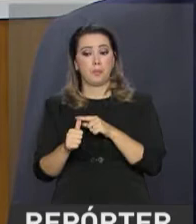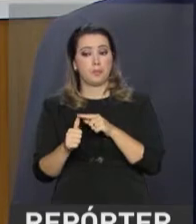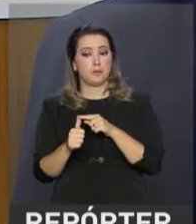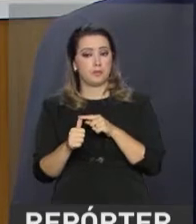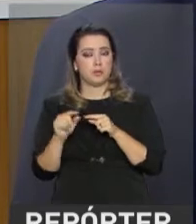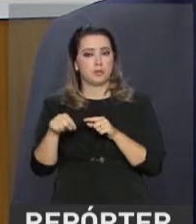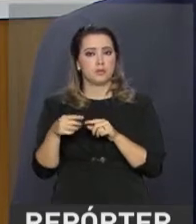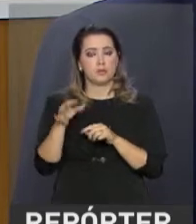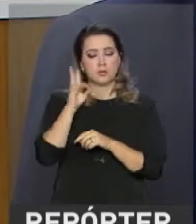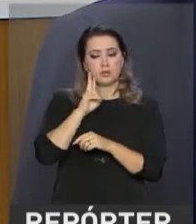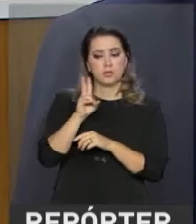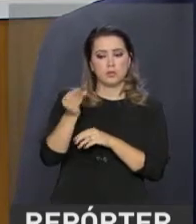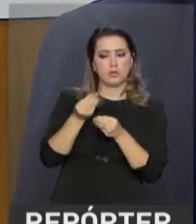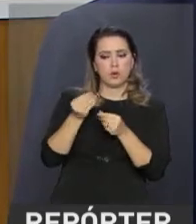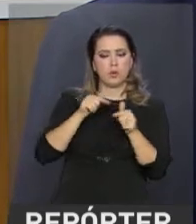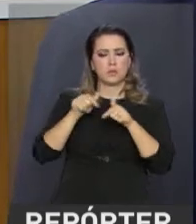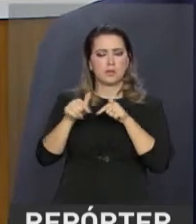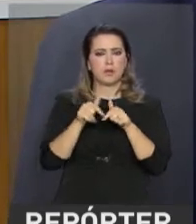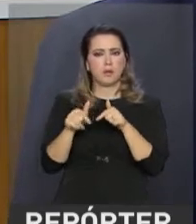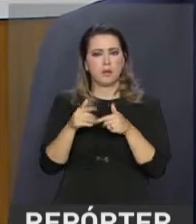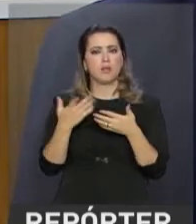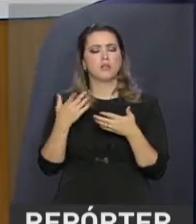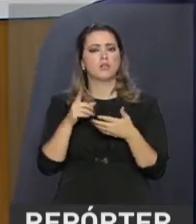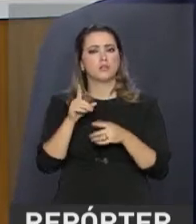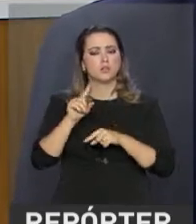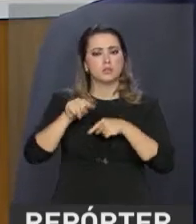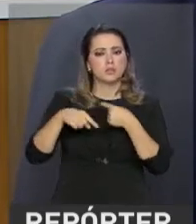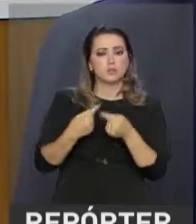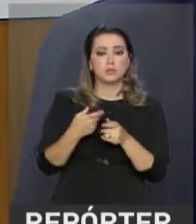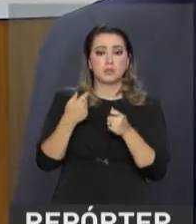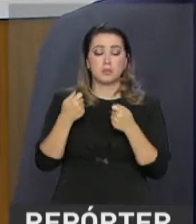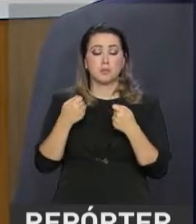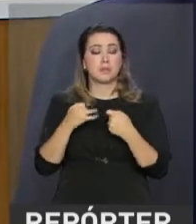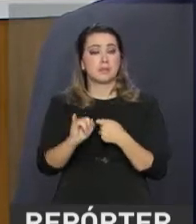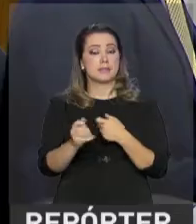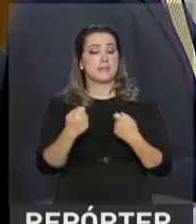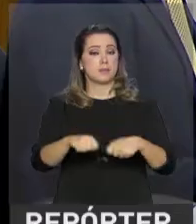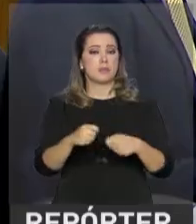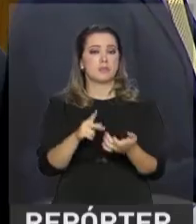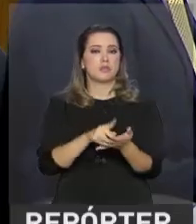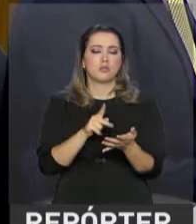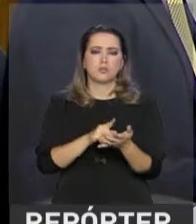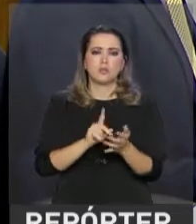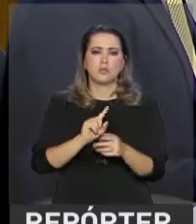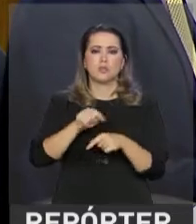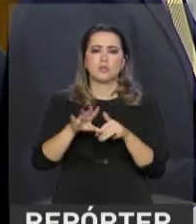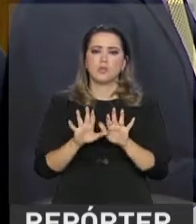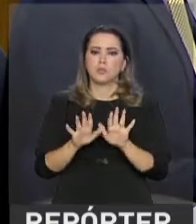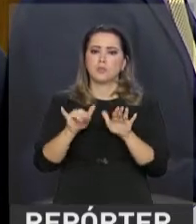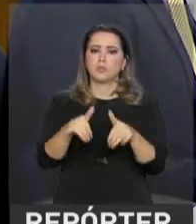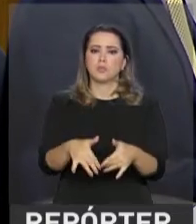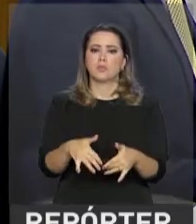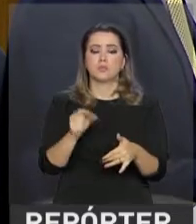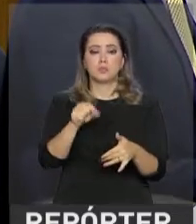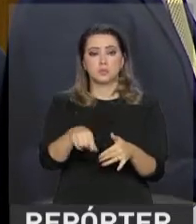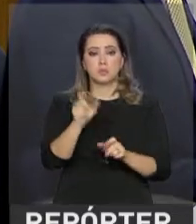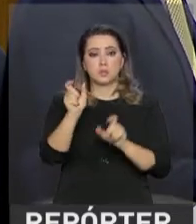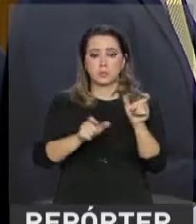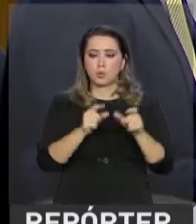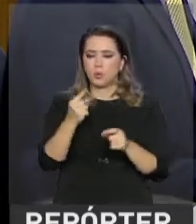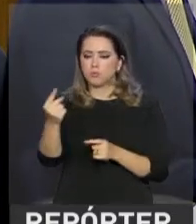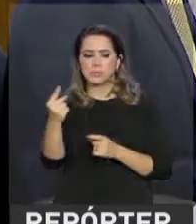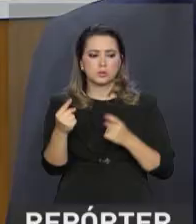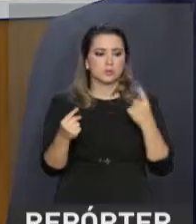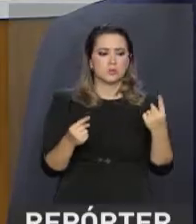fazer revisão dos processos de trabalho avaliação da real necessidade do órgão e por fim um plano de aplicação das pessoas cada